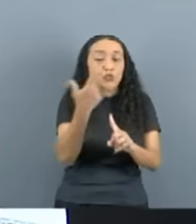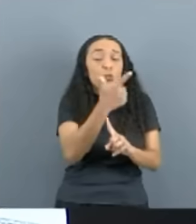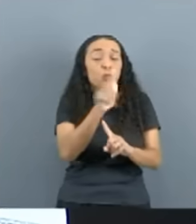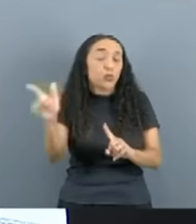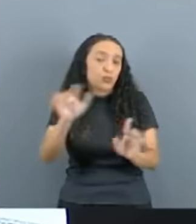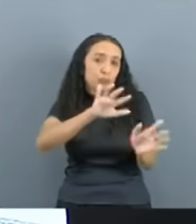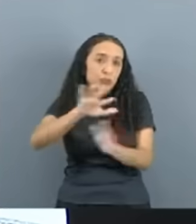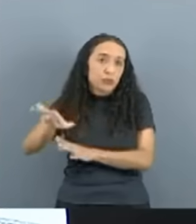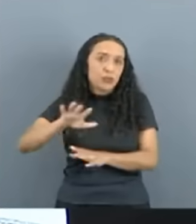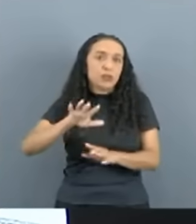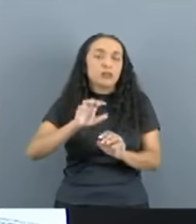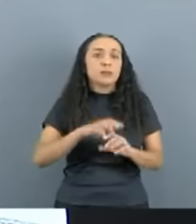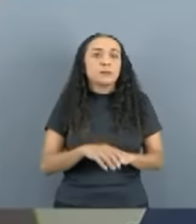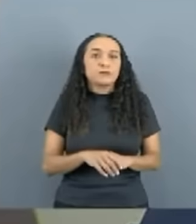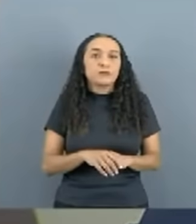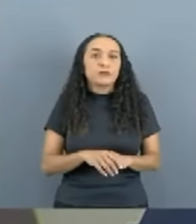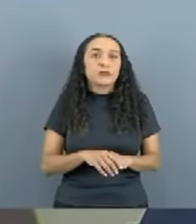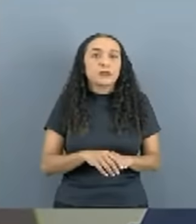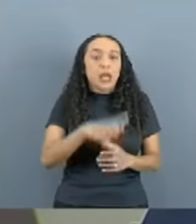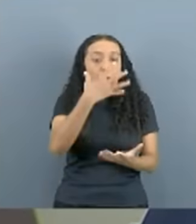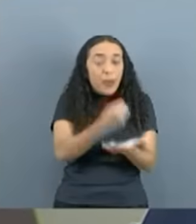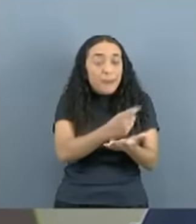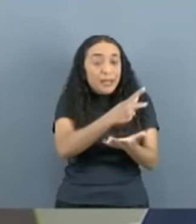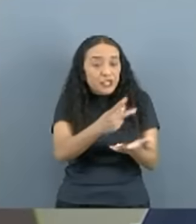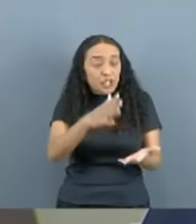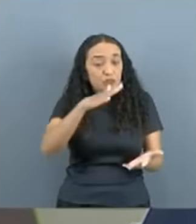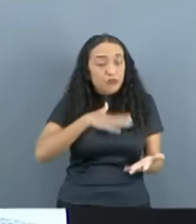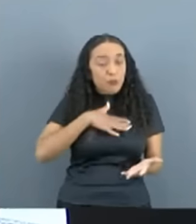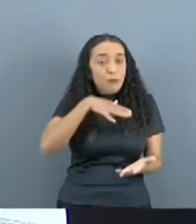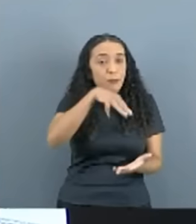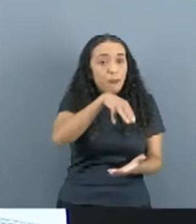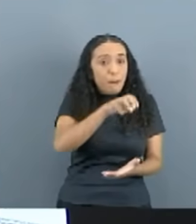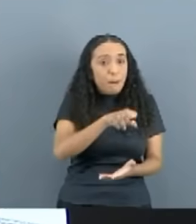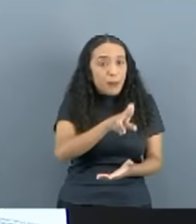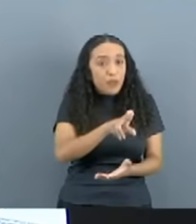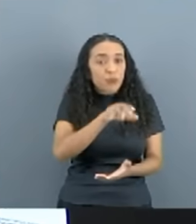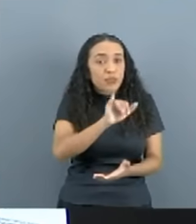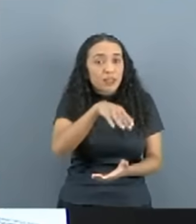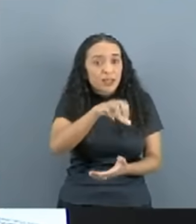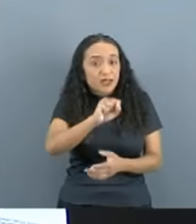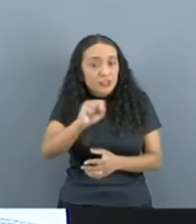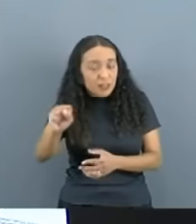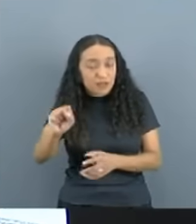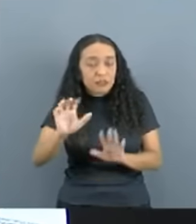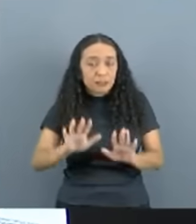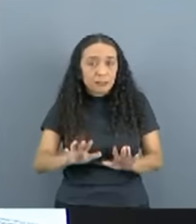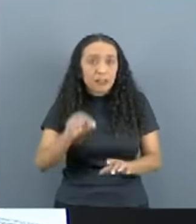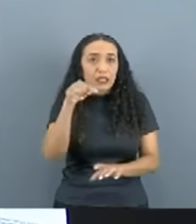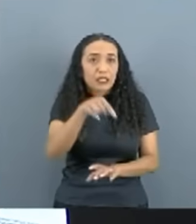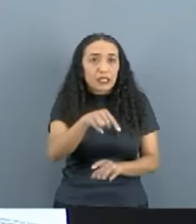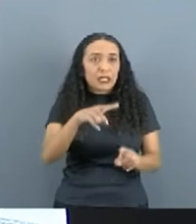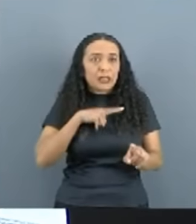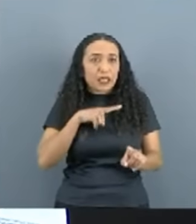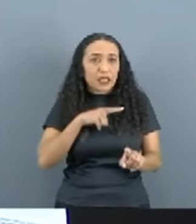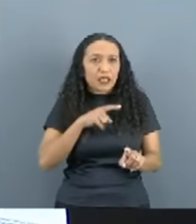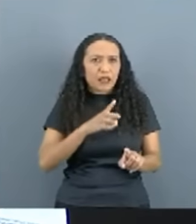O aplicativo... O meu INSS. O meu INSS... Sim. Tem um escândalo sendo apurado sobre a questão do